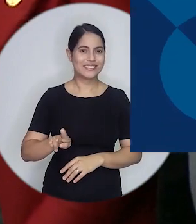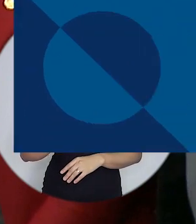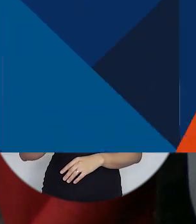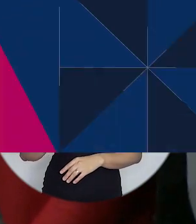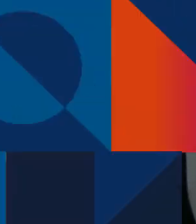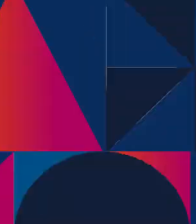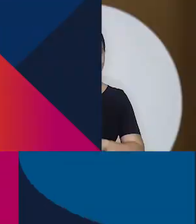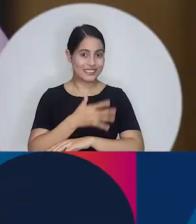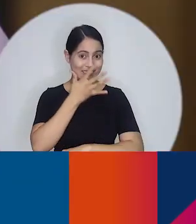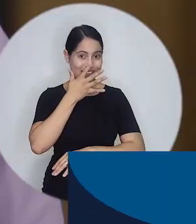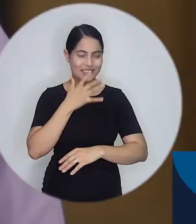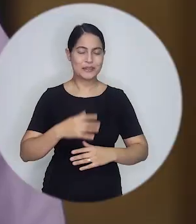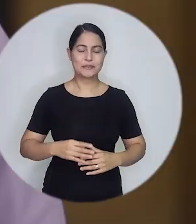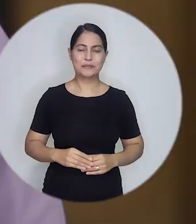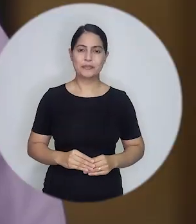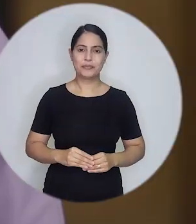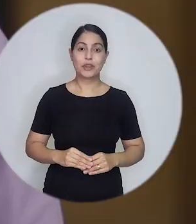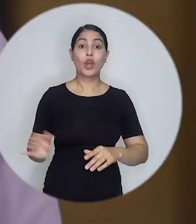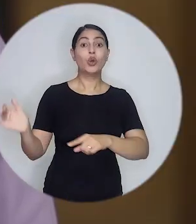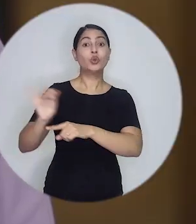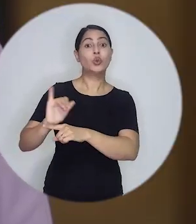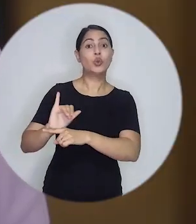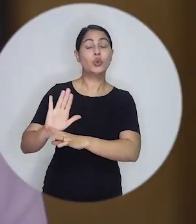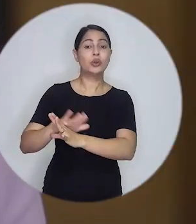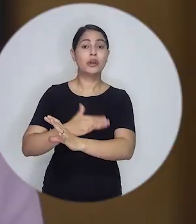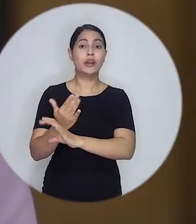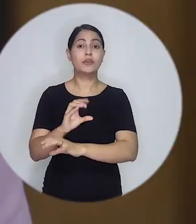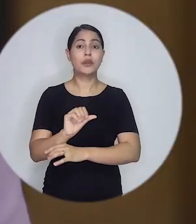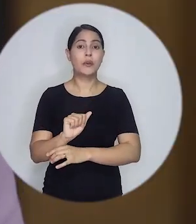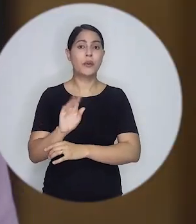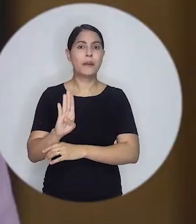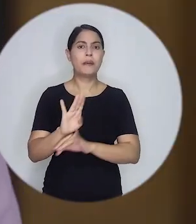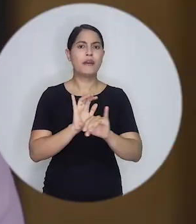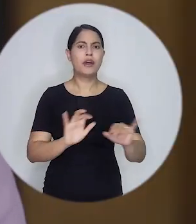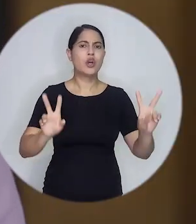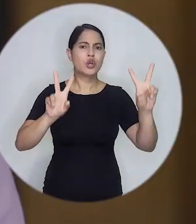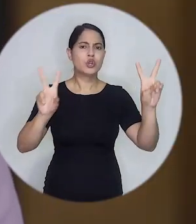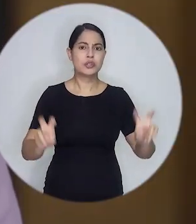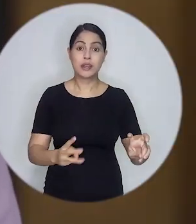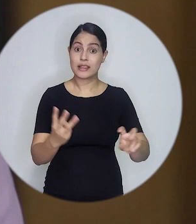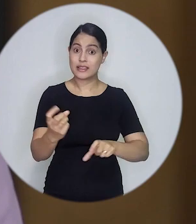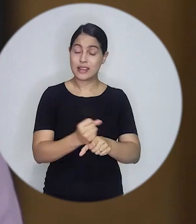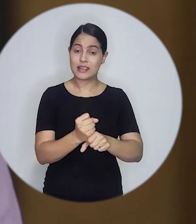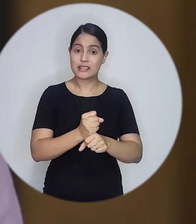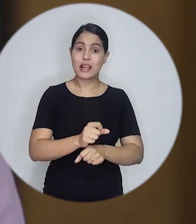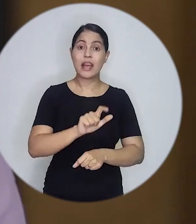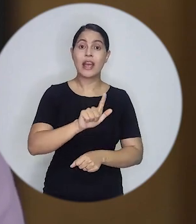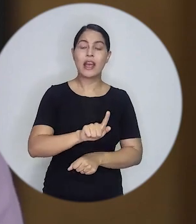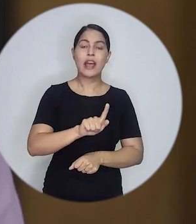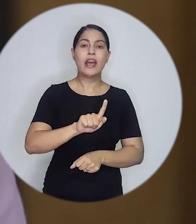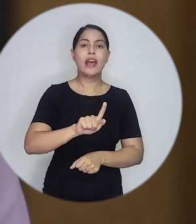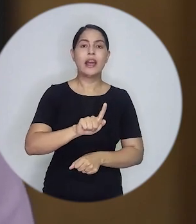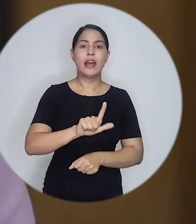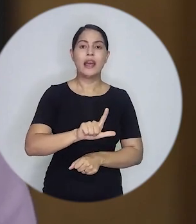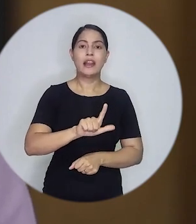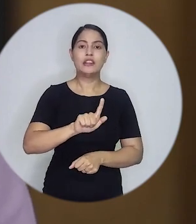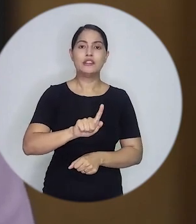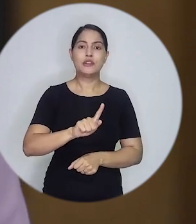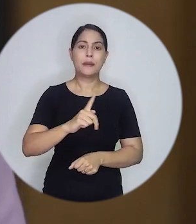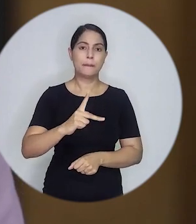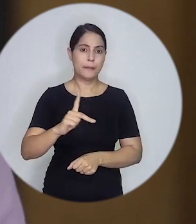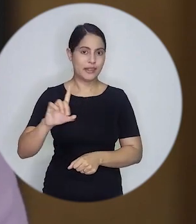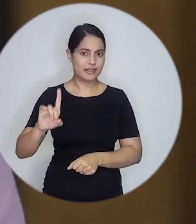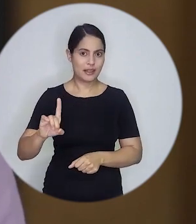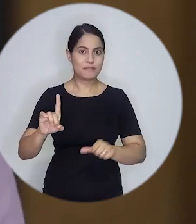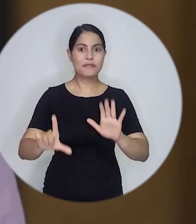deixe de conferir. Aconteceu no YouTube da OAB Nacional o seminário 3 anos de vigência da LGPD, os principais avanços